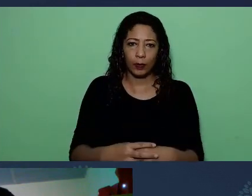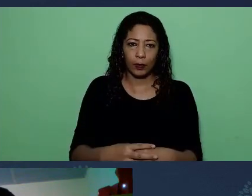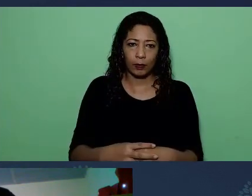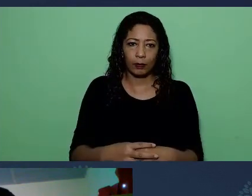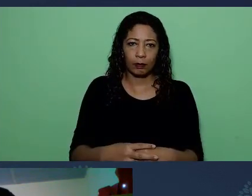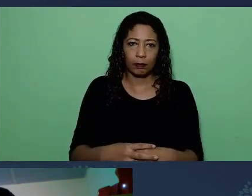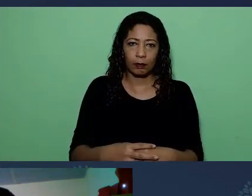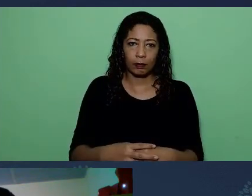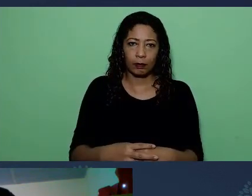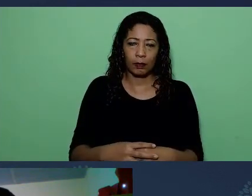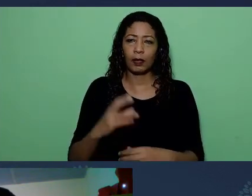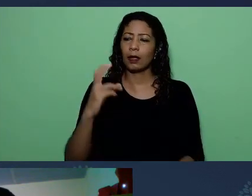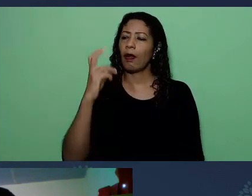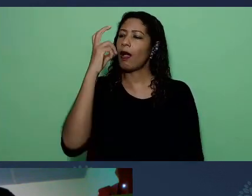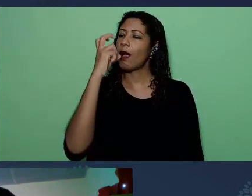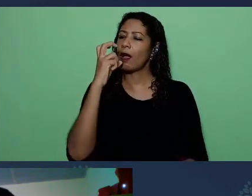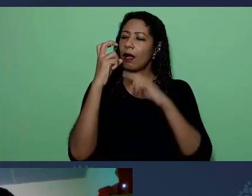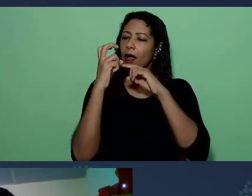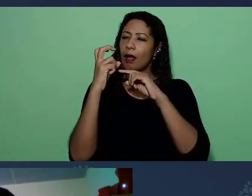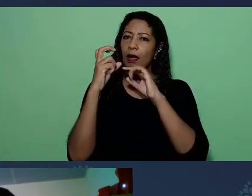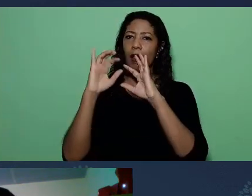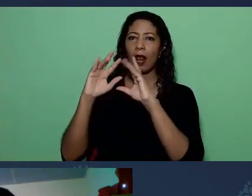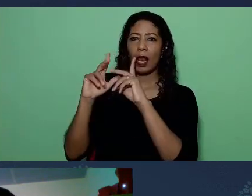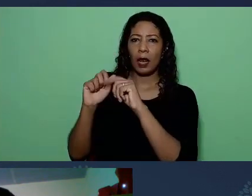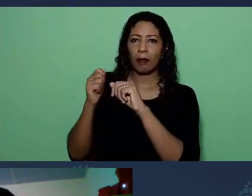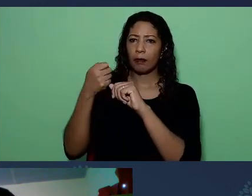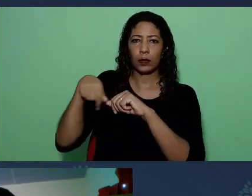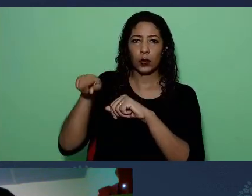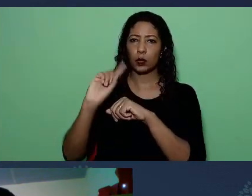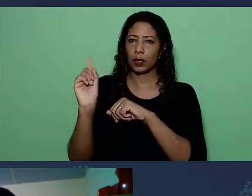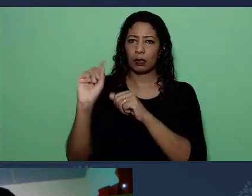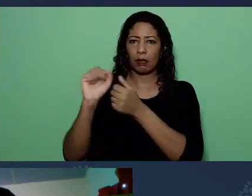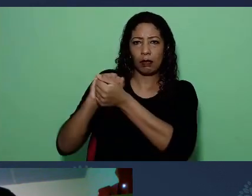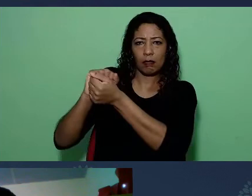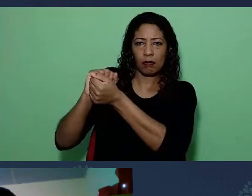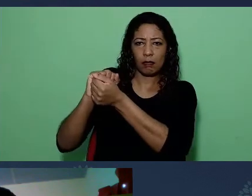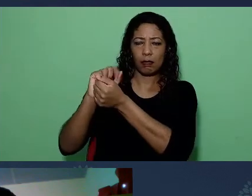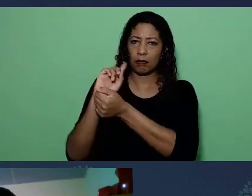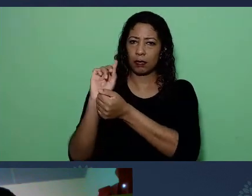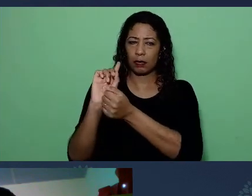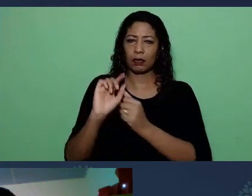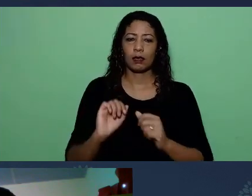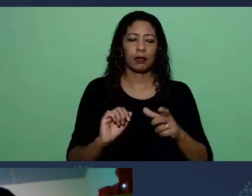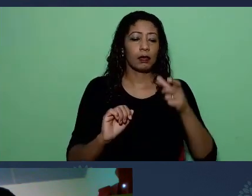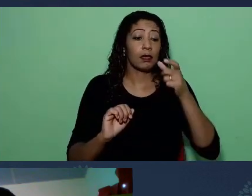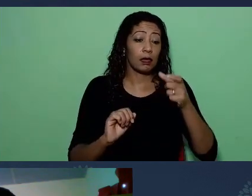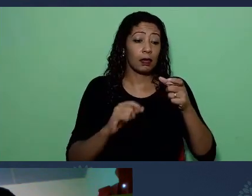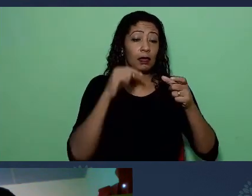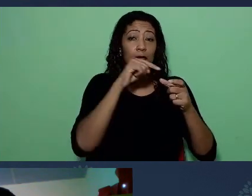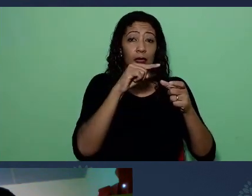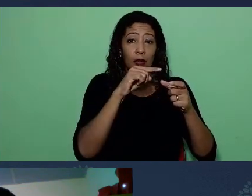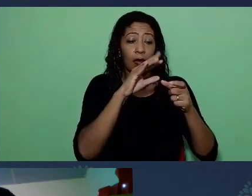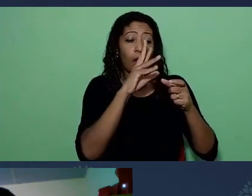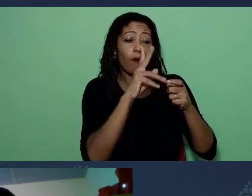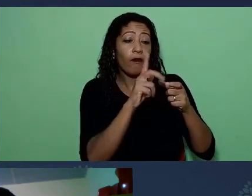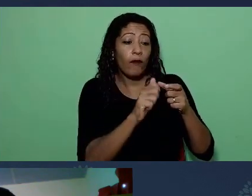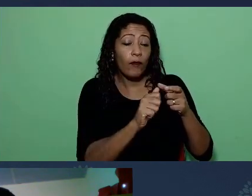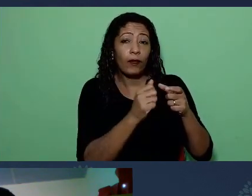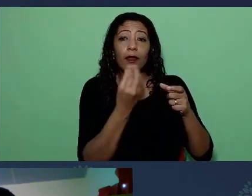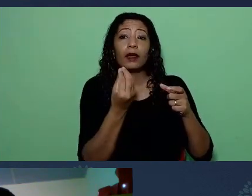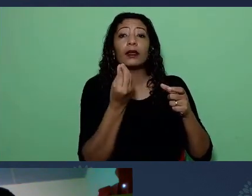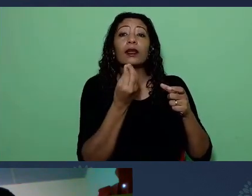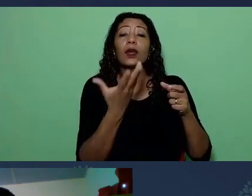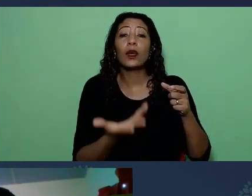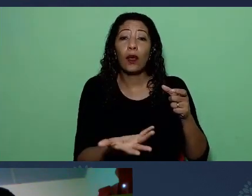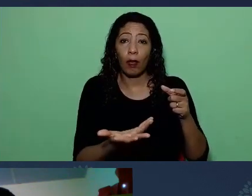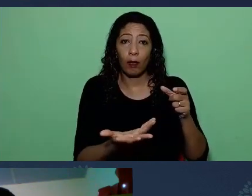Então, a bombinha não precisa lavar. E o espaçador, como é que nós vamos limpar o espaçador? A primeira coisa